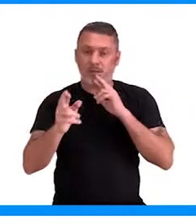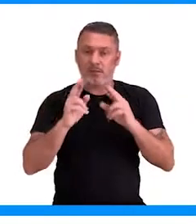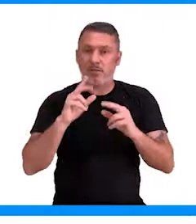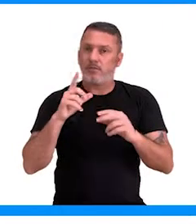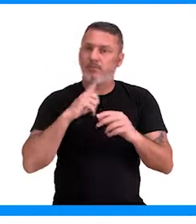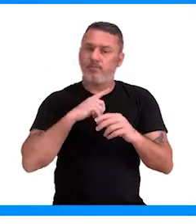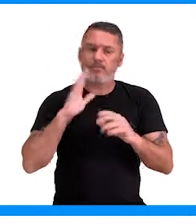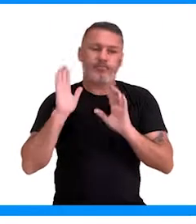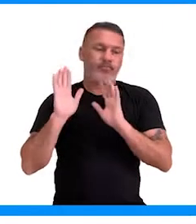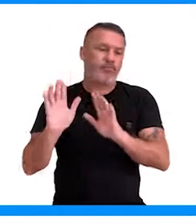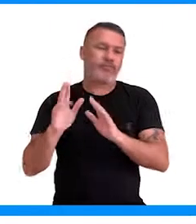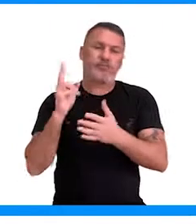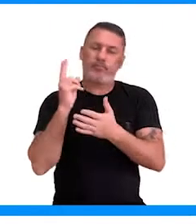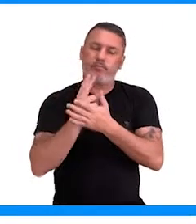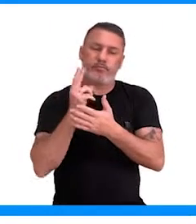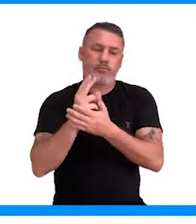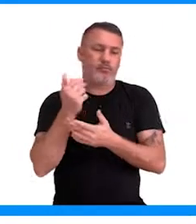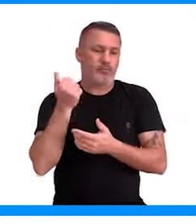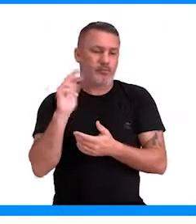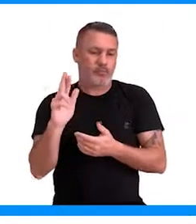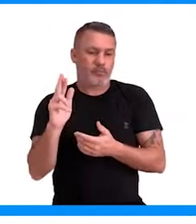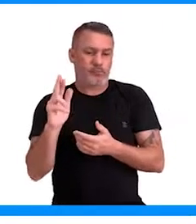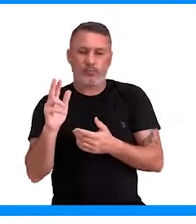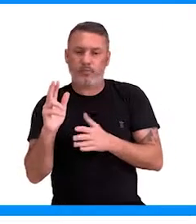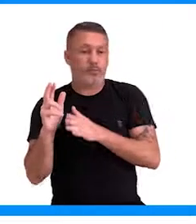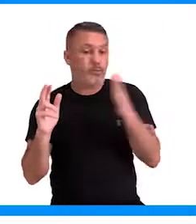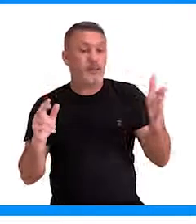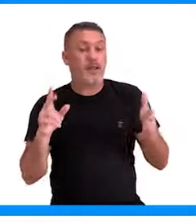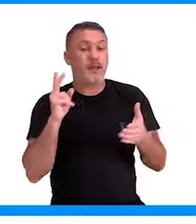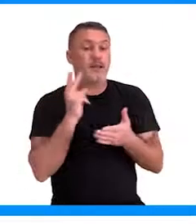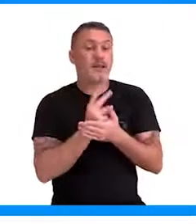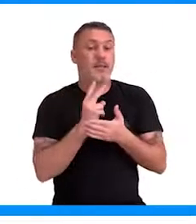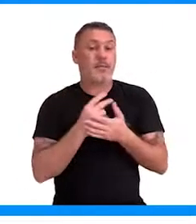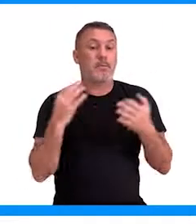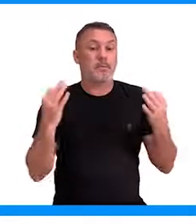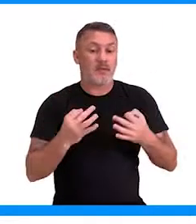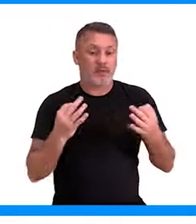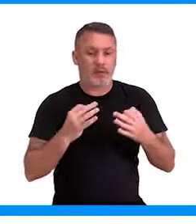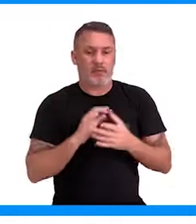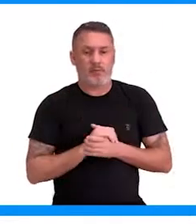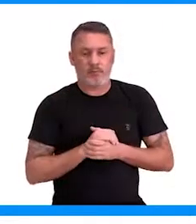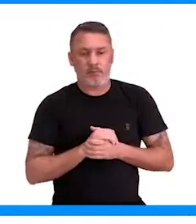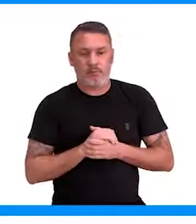ar, sempre. Então, sempre vamos considerar que é uma parábola perfeita.